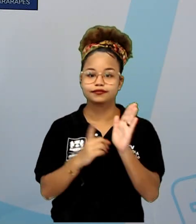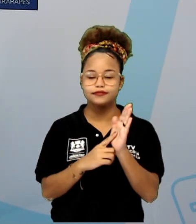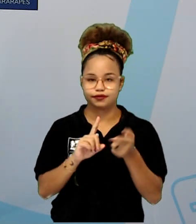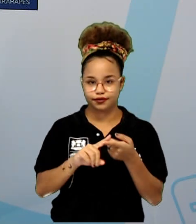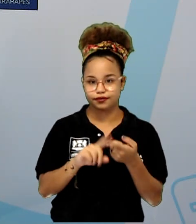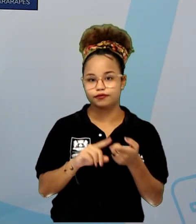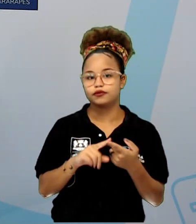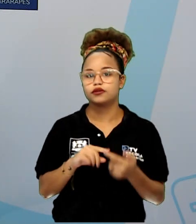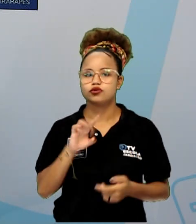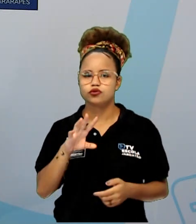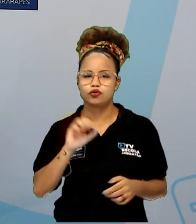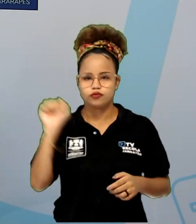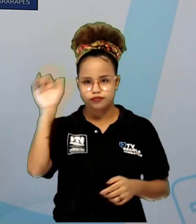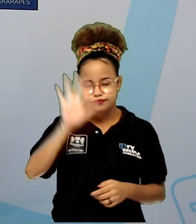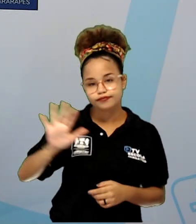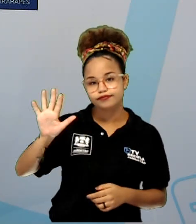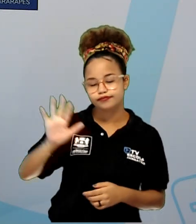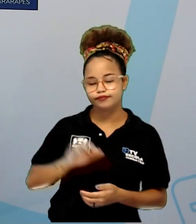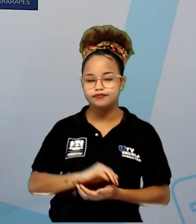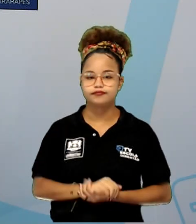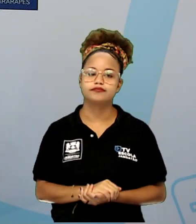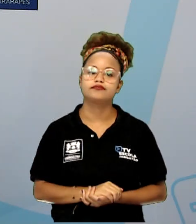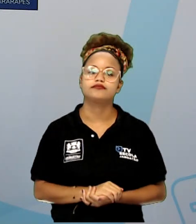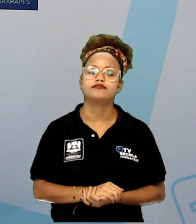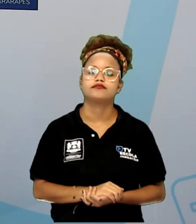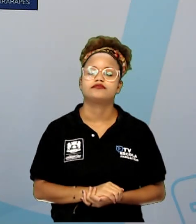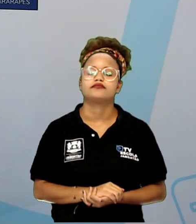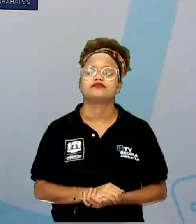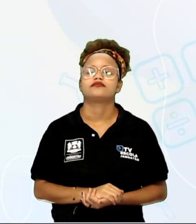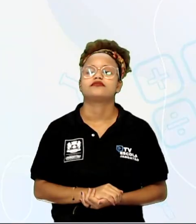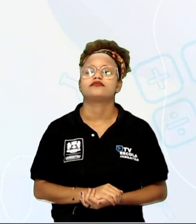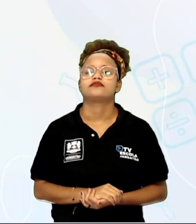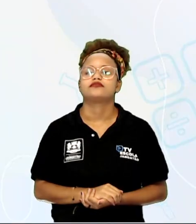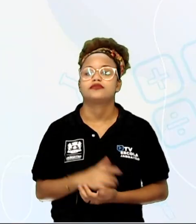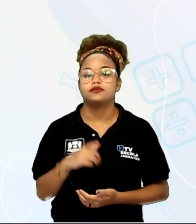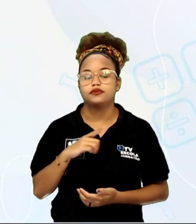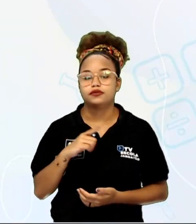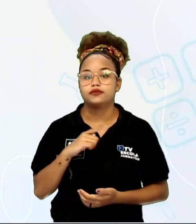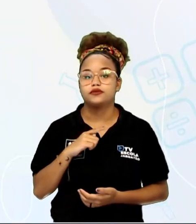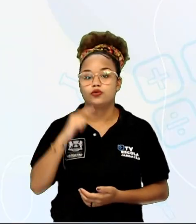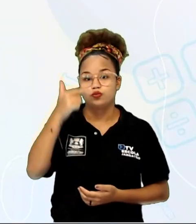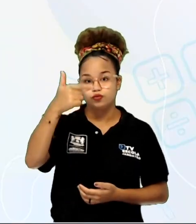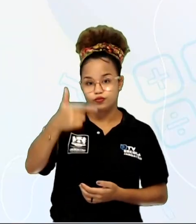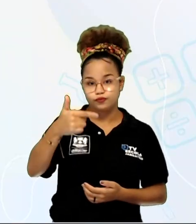só aparecendo aqui no slide. Tá? Olha aí a notinha de